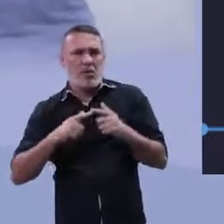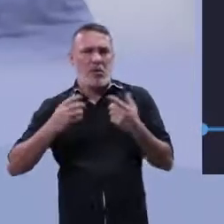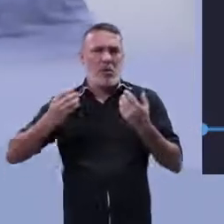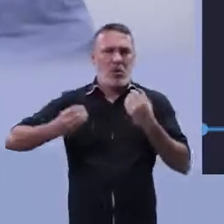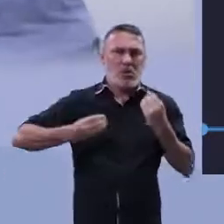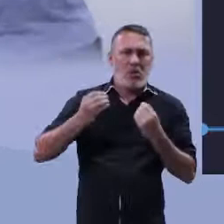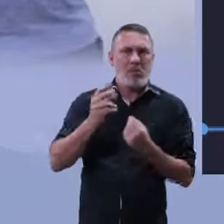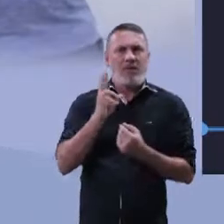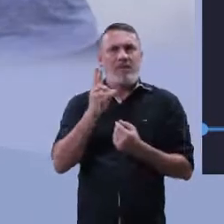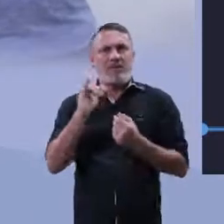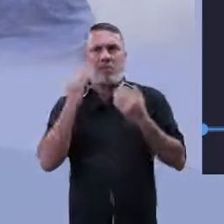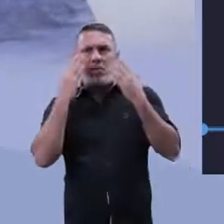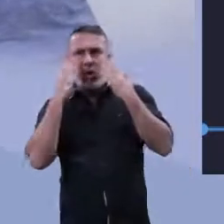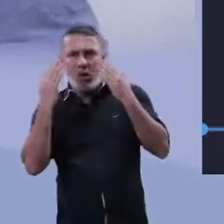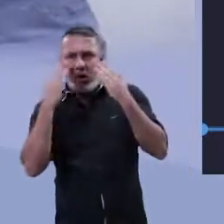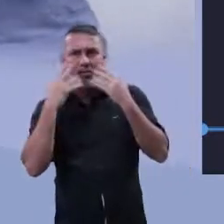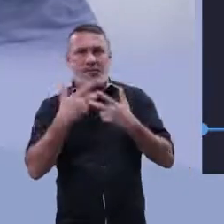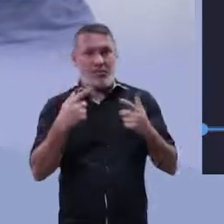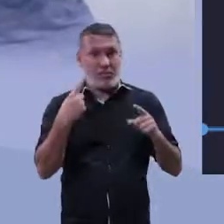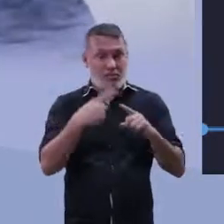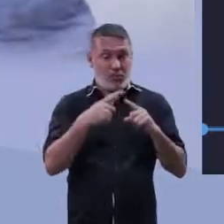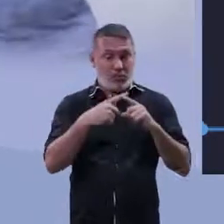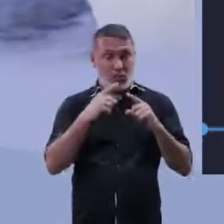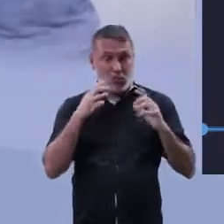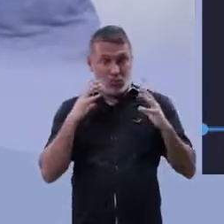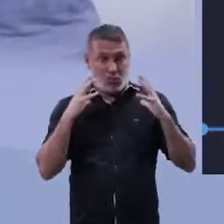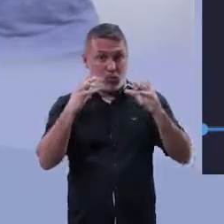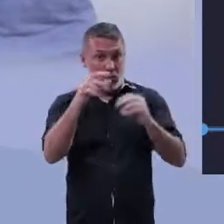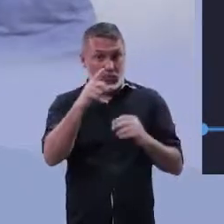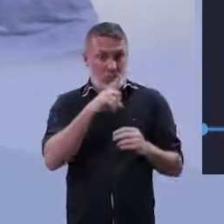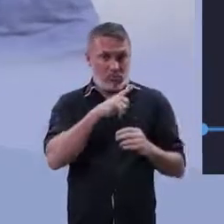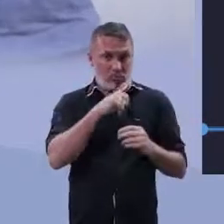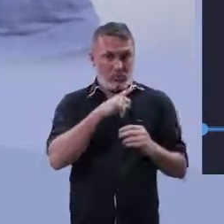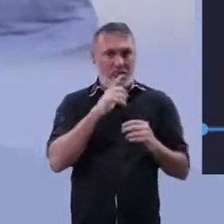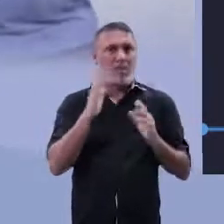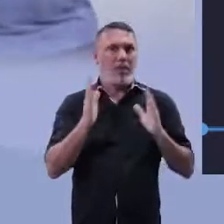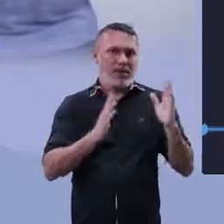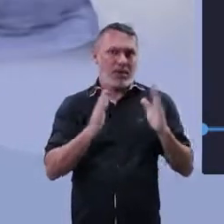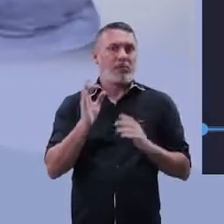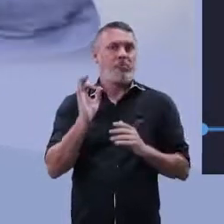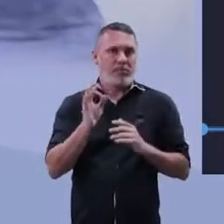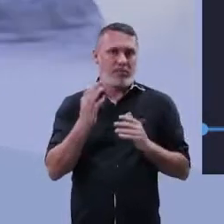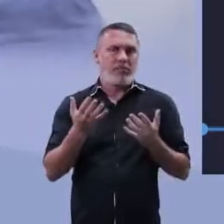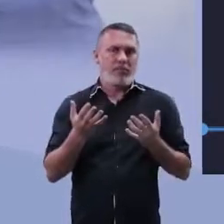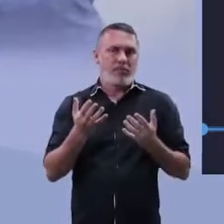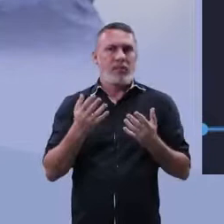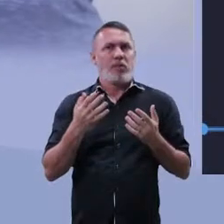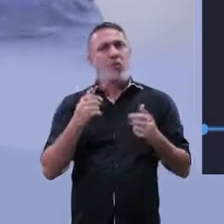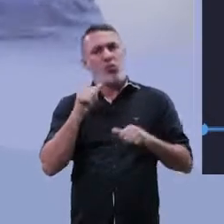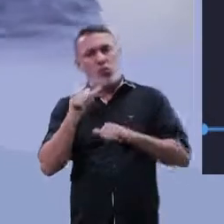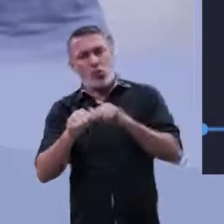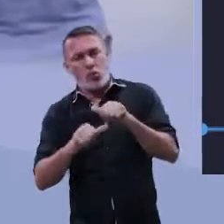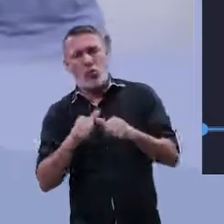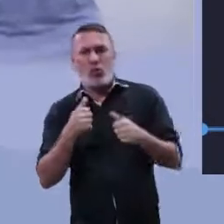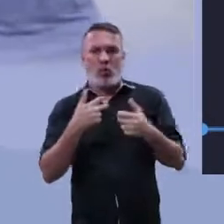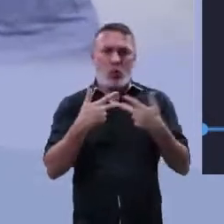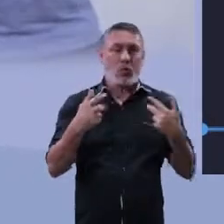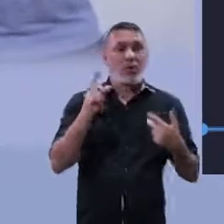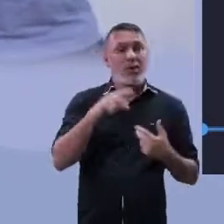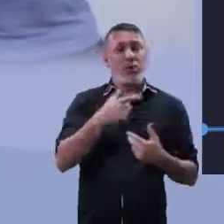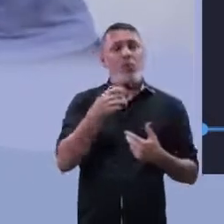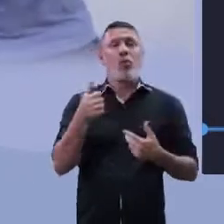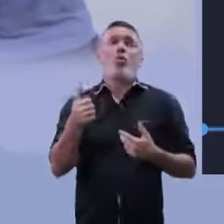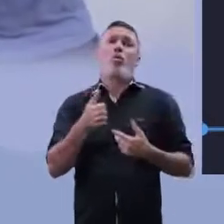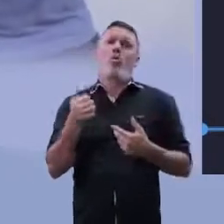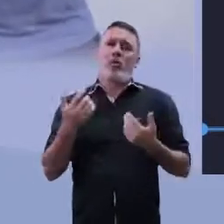problema daquilo que vai a público, porque nem tudo aquilo que é naquele período, hoje as coisas mudaram, nós estamos falando